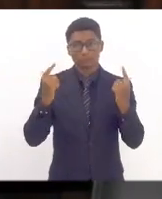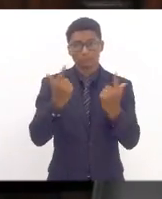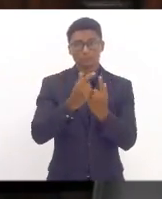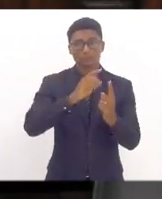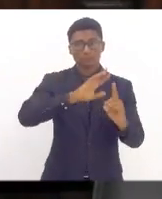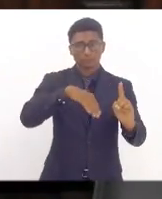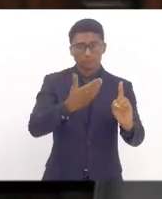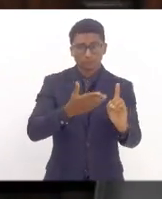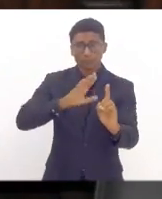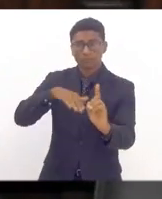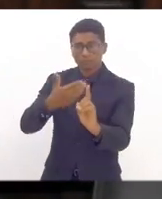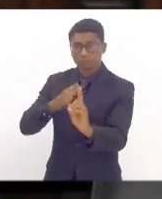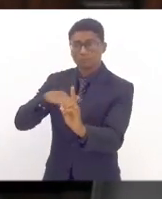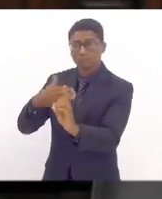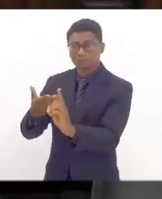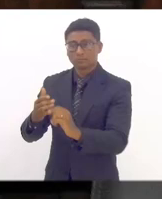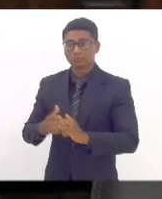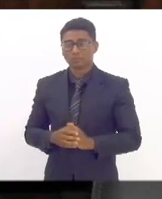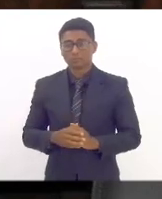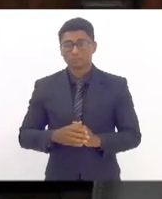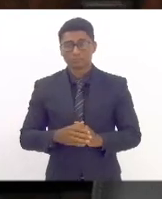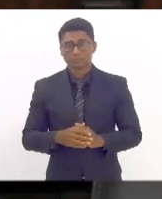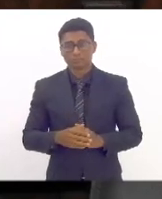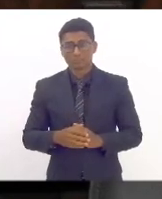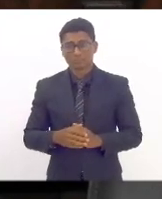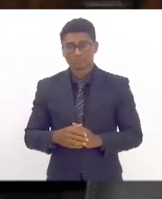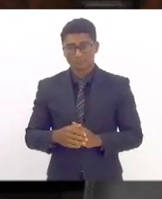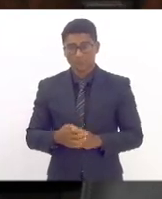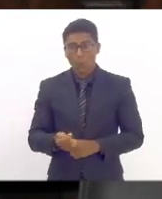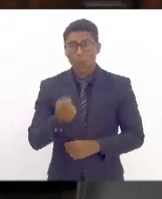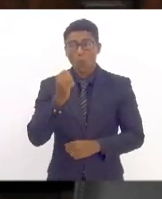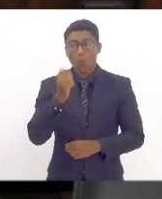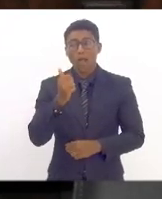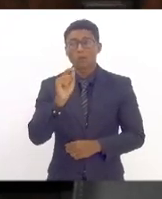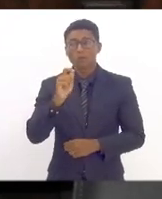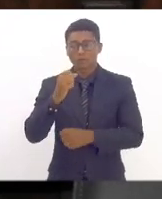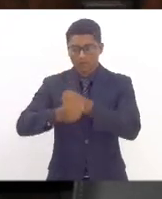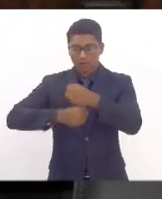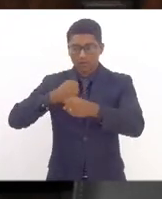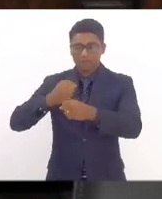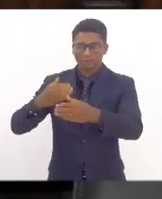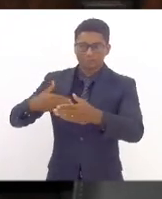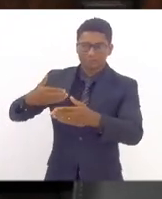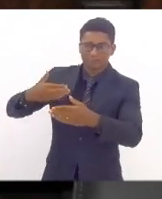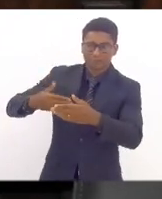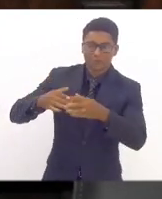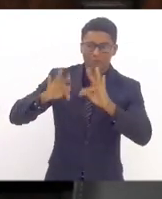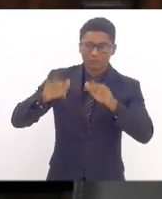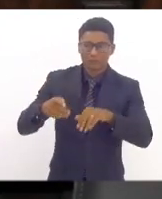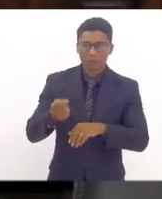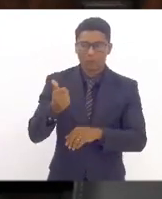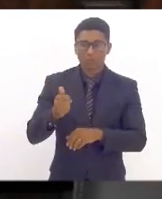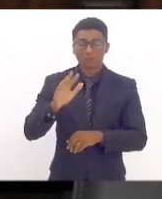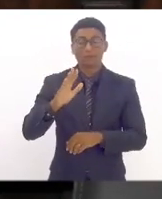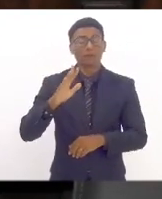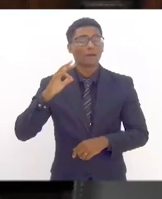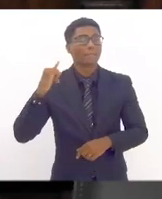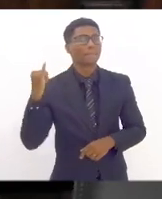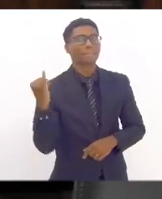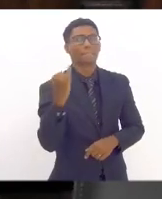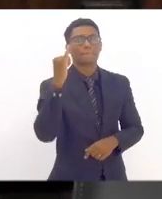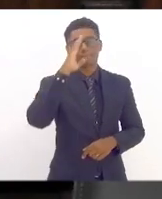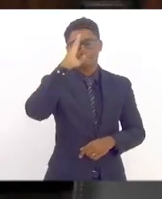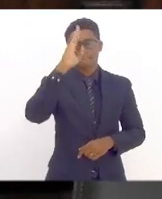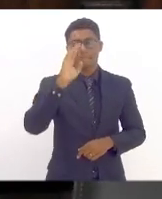reconhecimento praticamente fechando quase fechando o seu ano legislativo né mas é mais importante ainda é